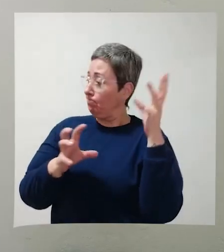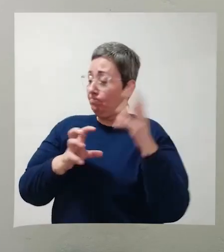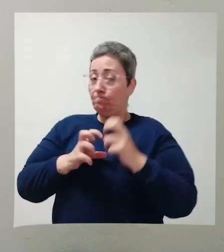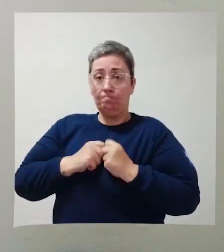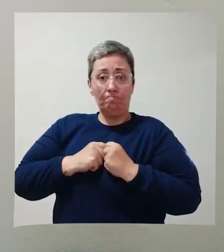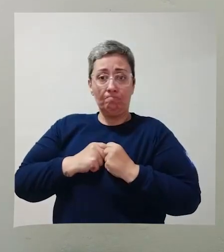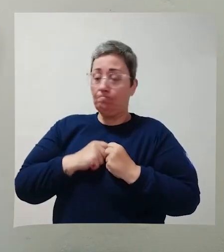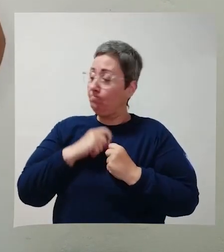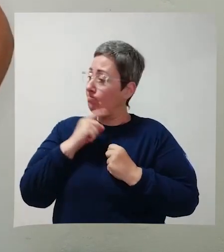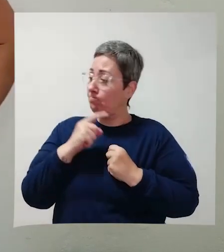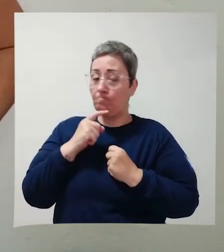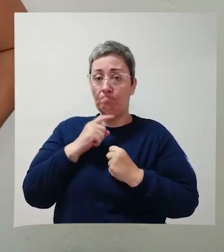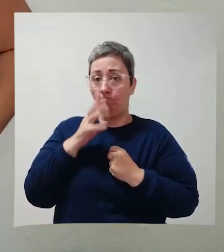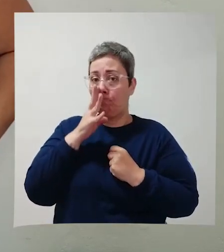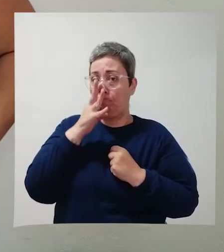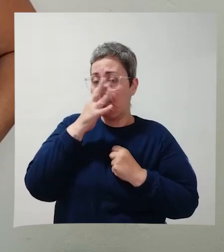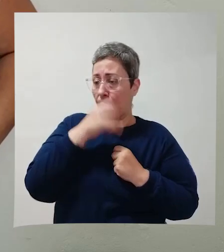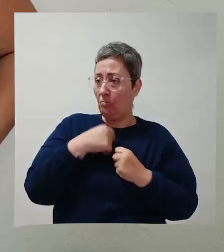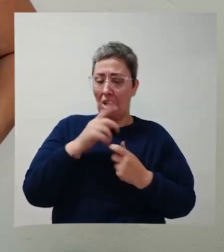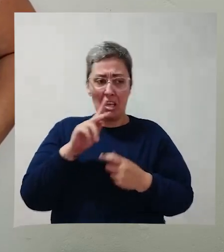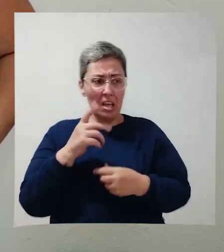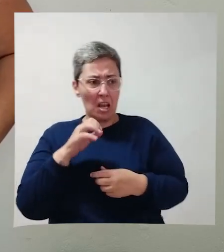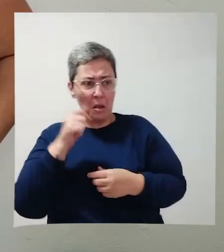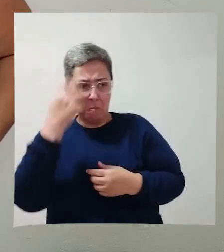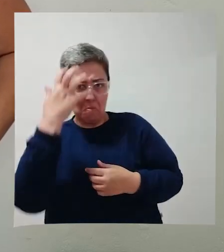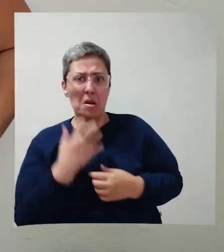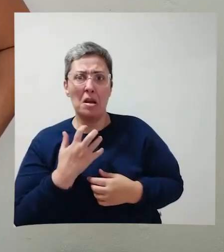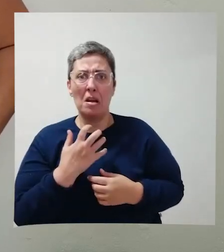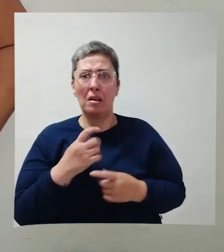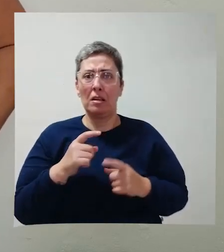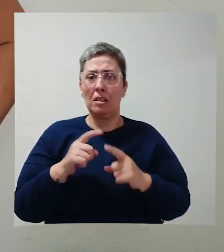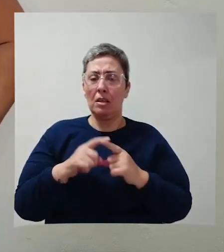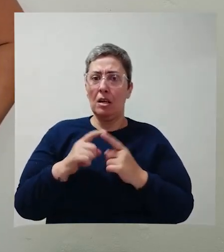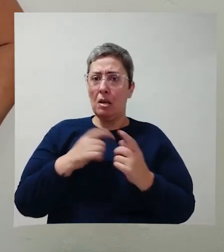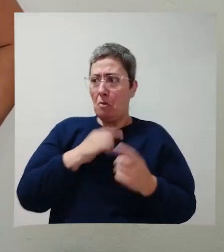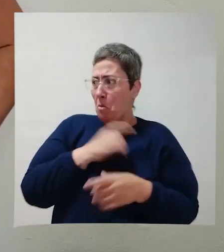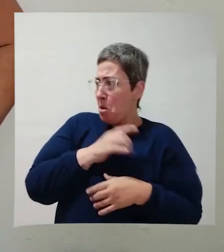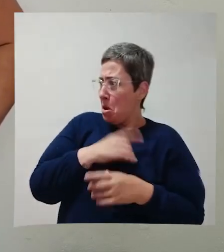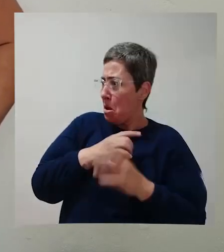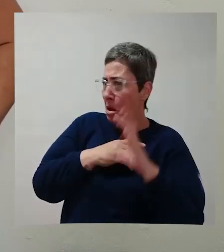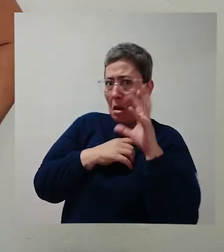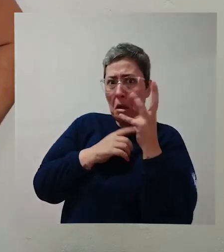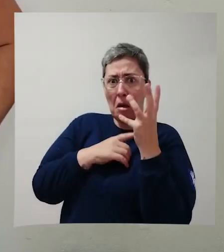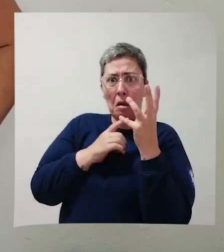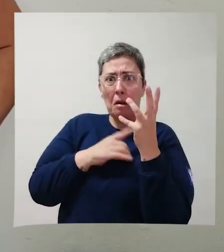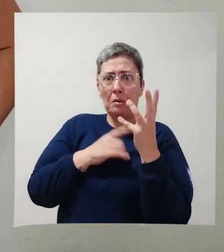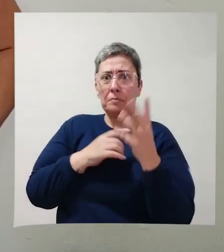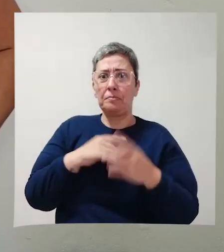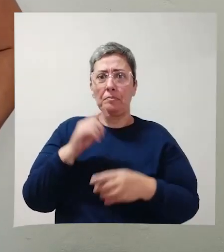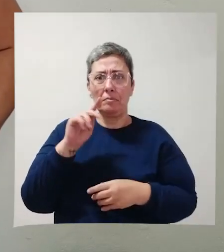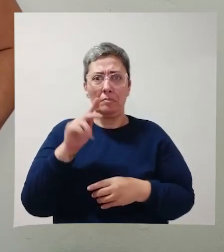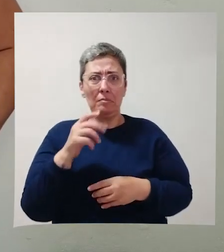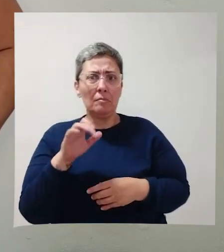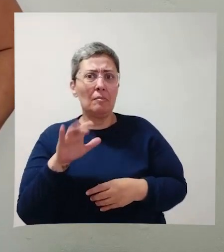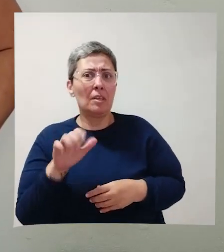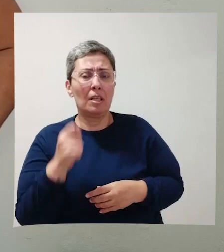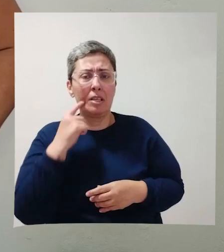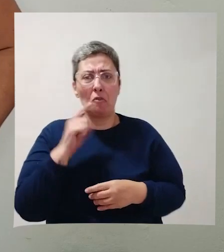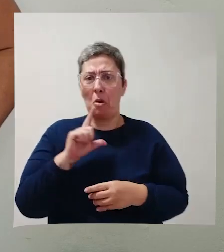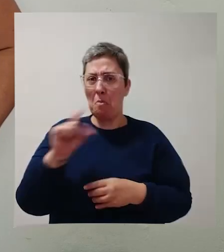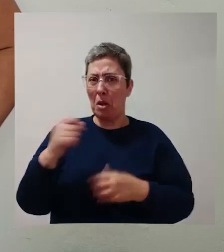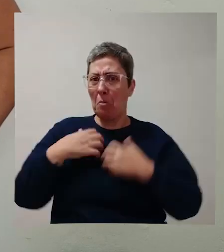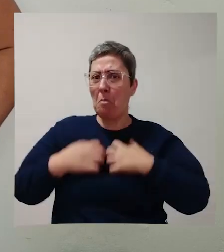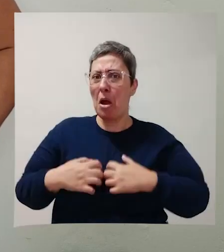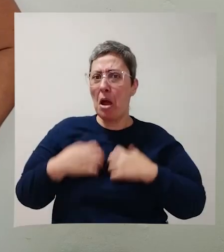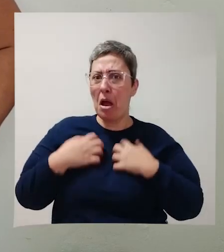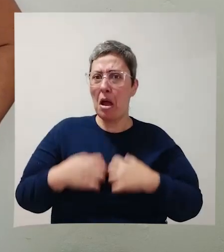não abriu. E a hiena ficou muito brava. O baobá ficou com muito medo da hiena. A hiena então foi